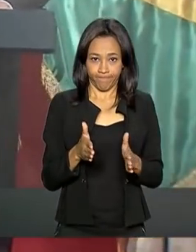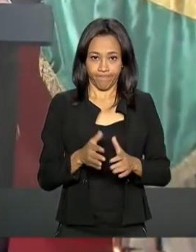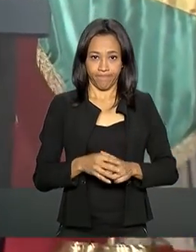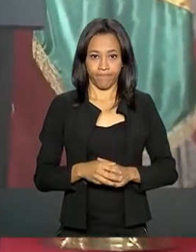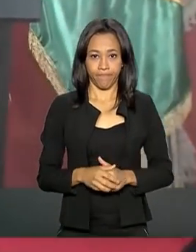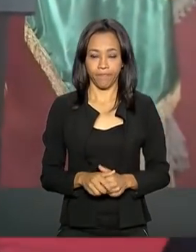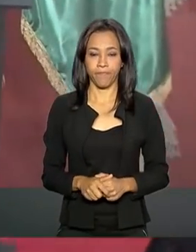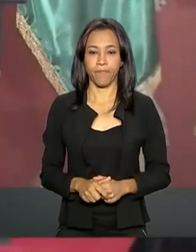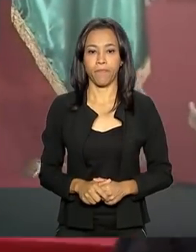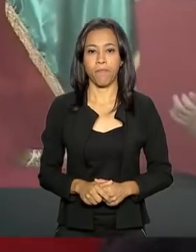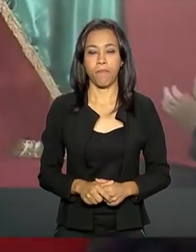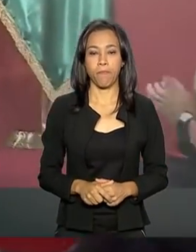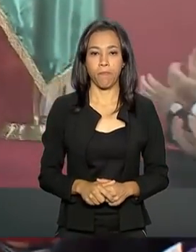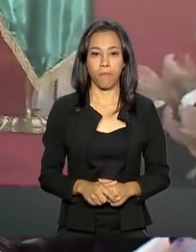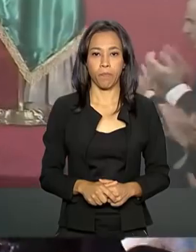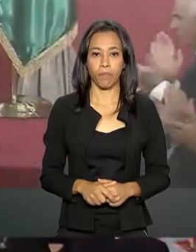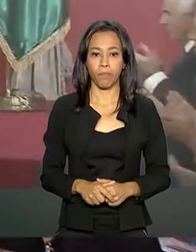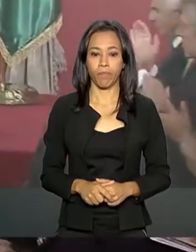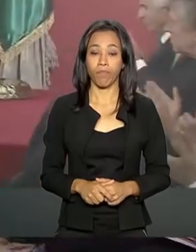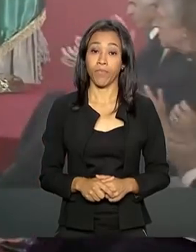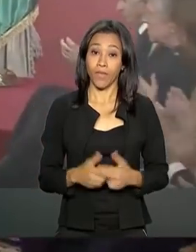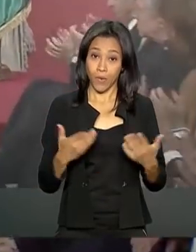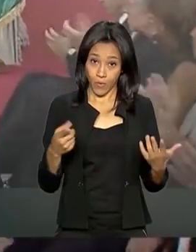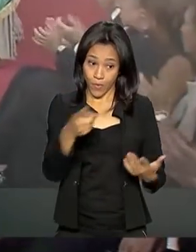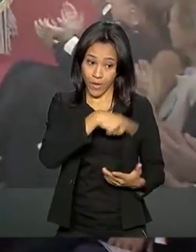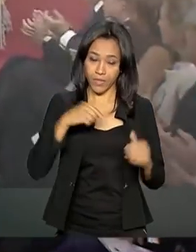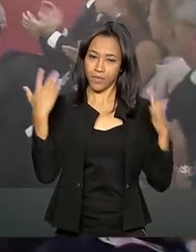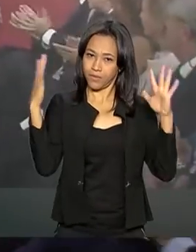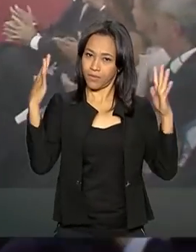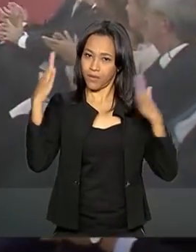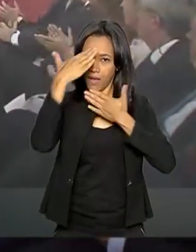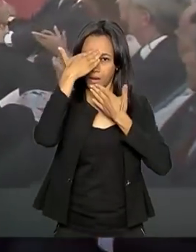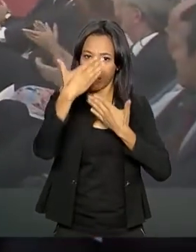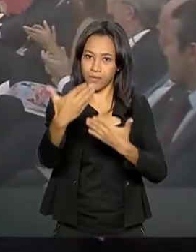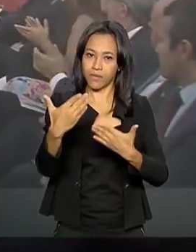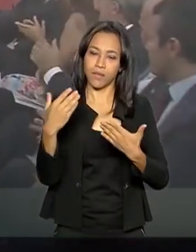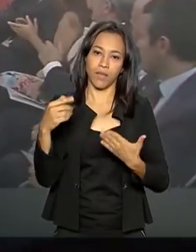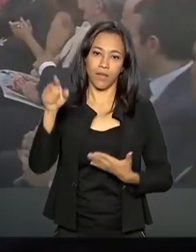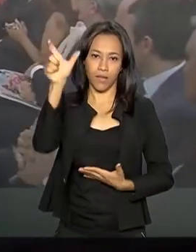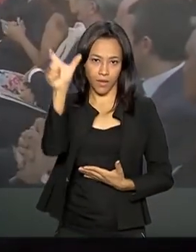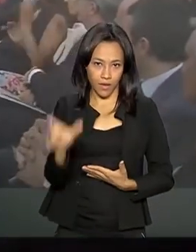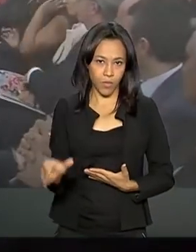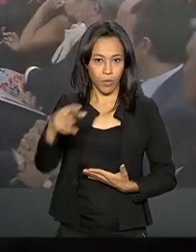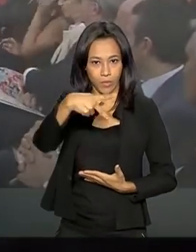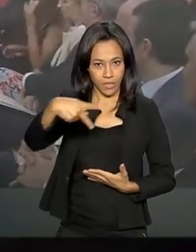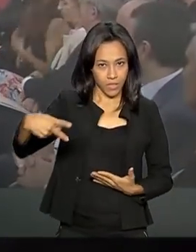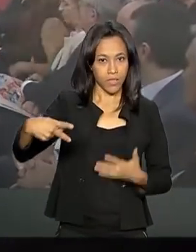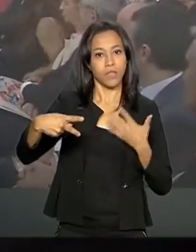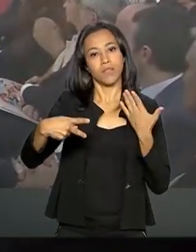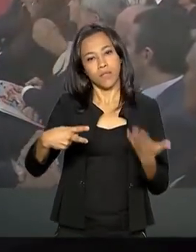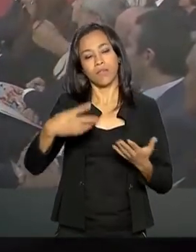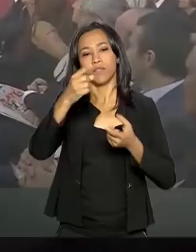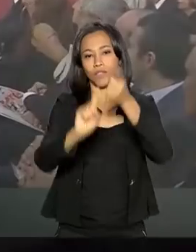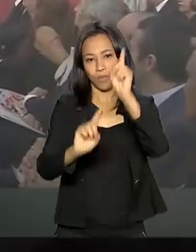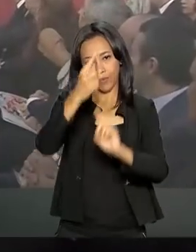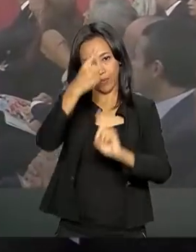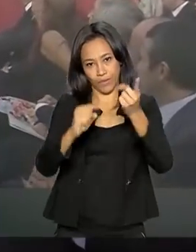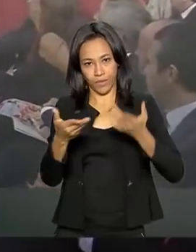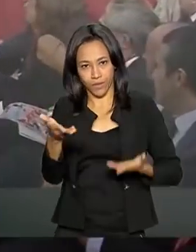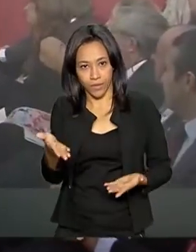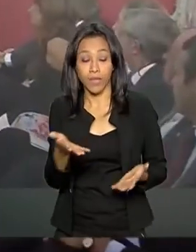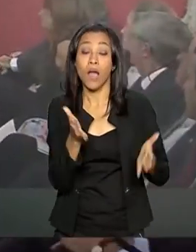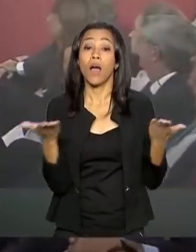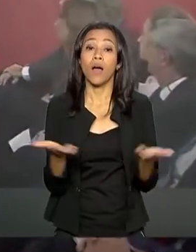Bolsonaro. Com esses aplausos, agradecemos as palavras do senhor presidente da República do Chile, Sebastián